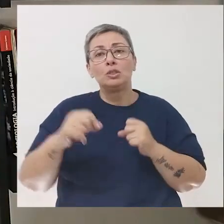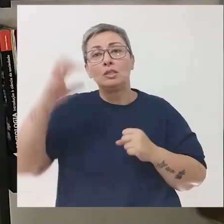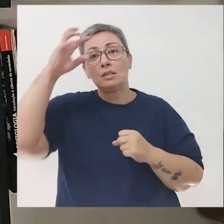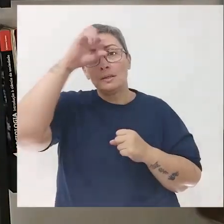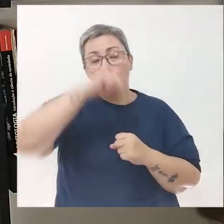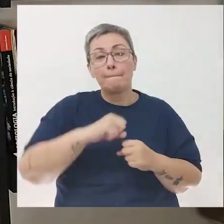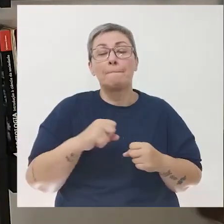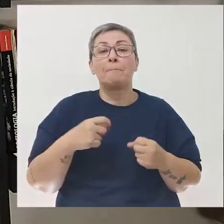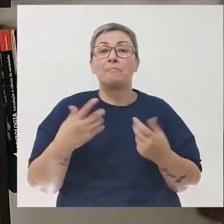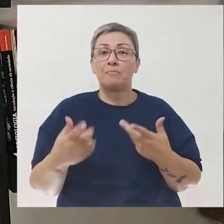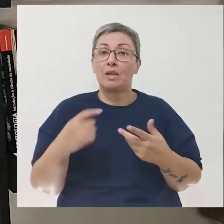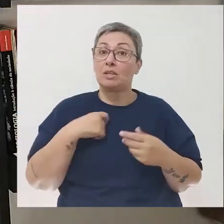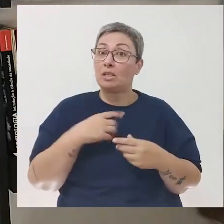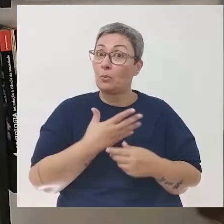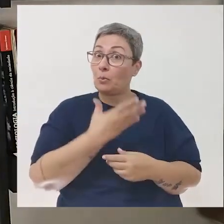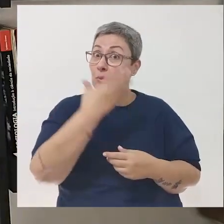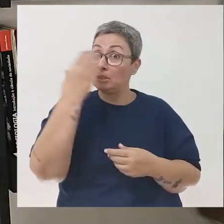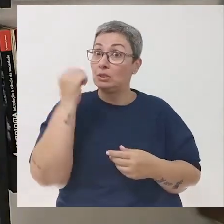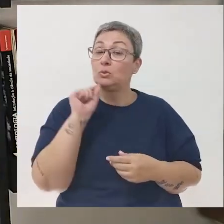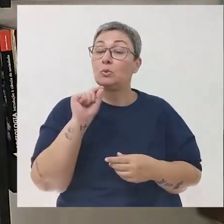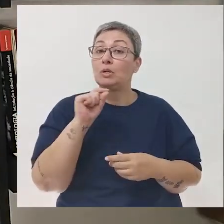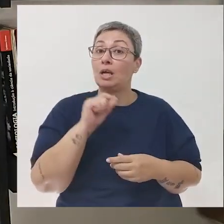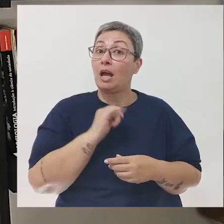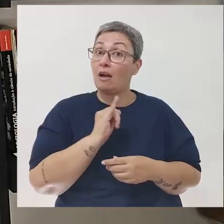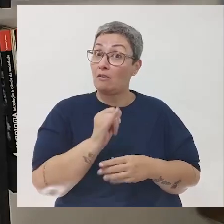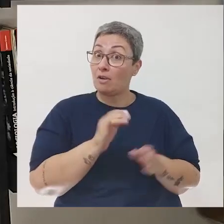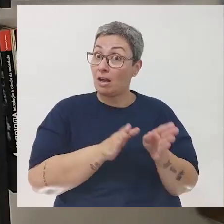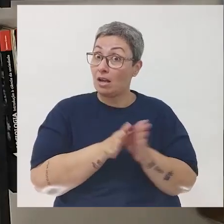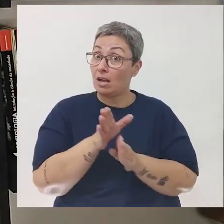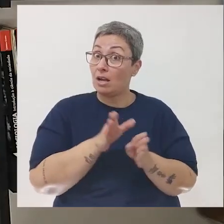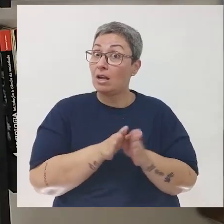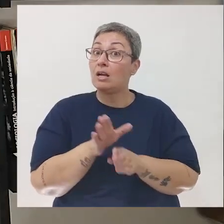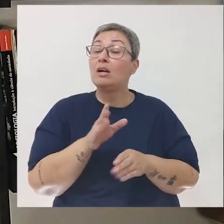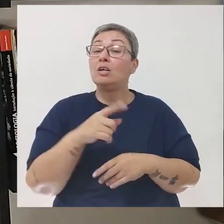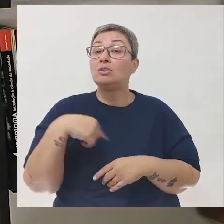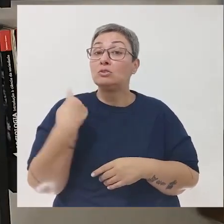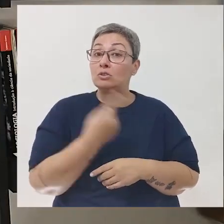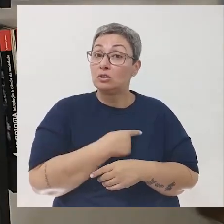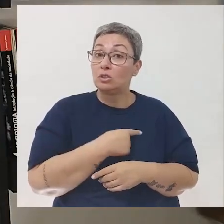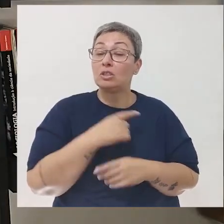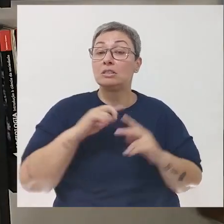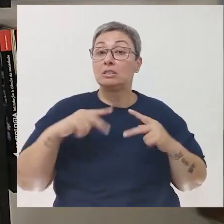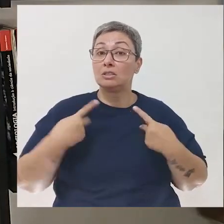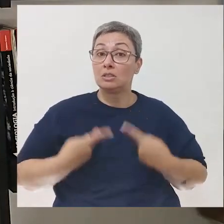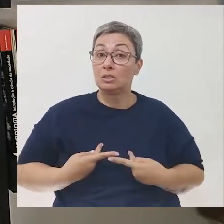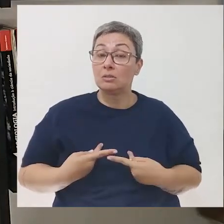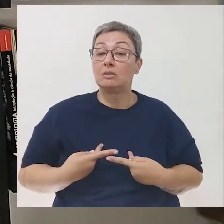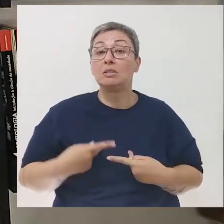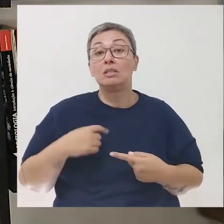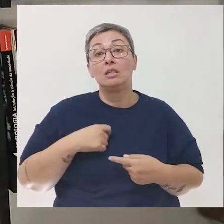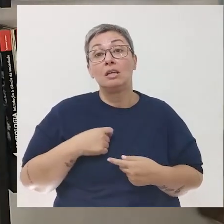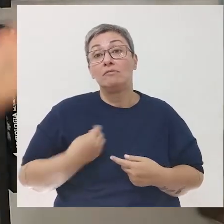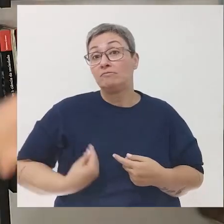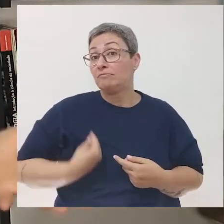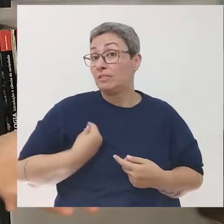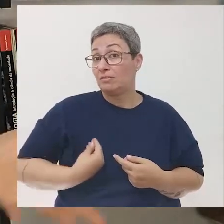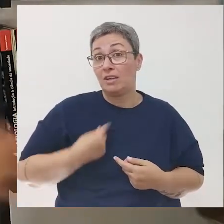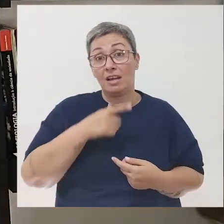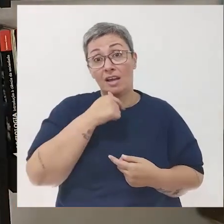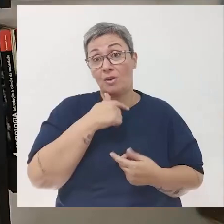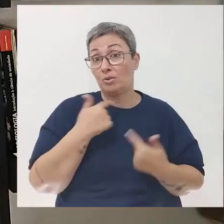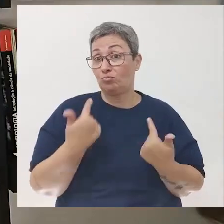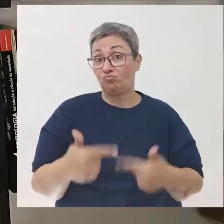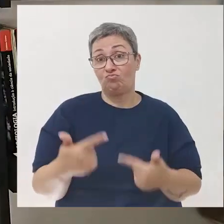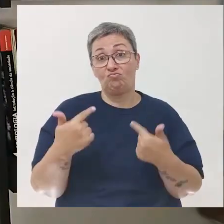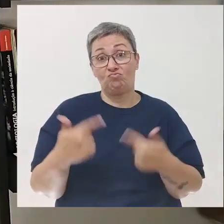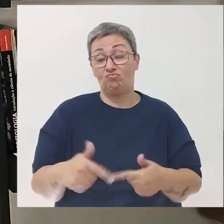está aprendendo aqui, vocês só não esqueçam de reforçar com eles e com elas, por exemplo, que nós, seres humanos, a gente não vive sem água